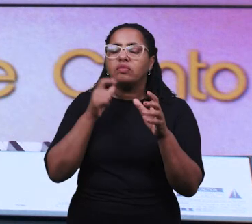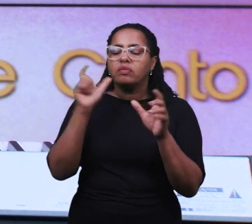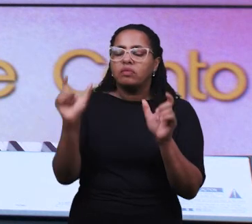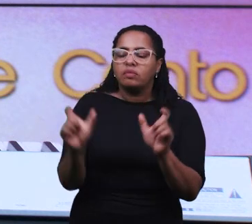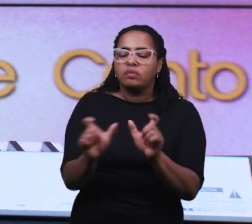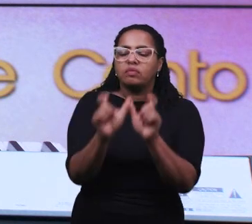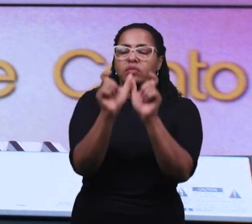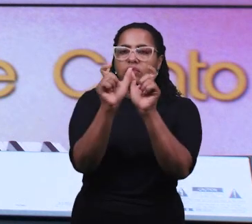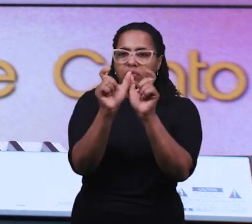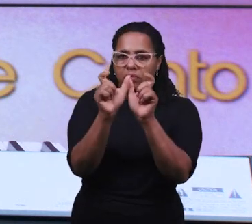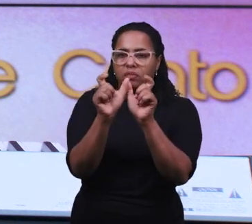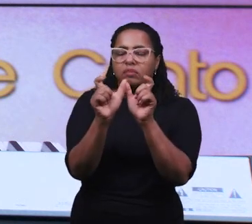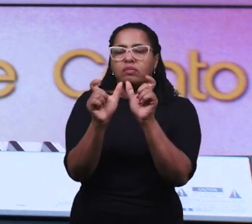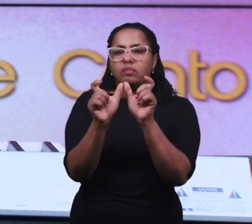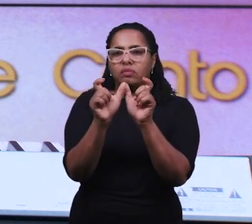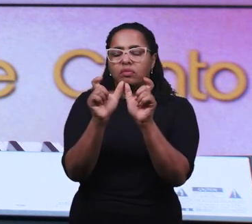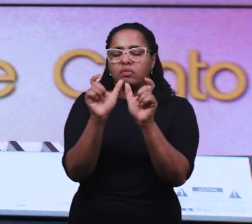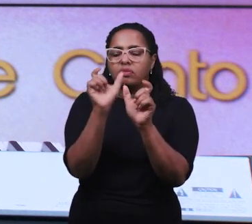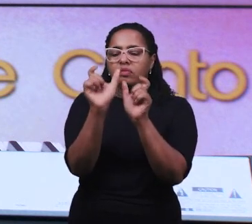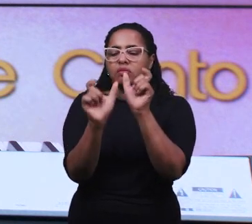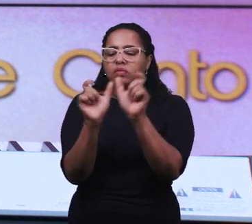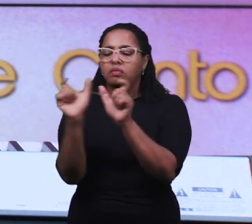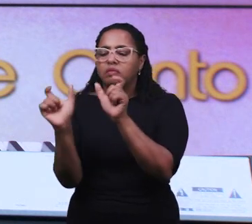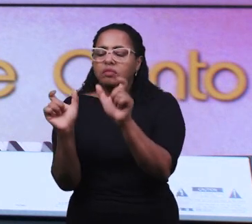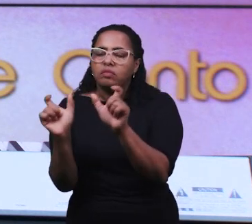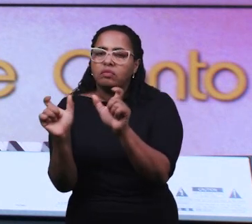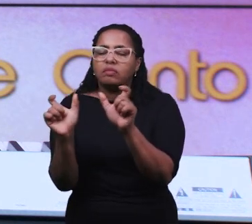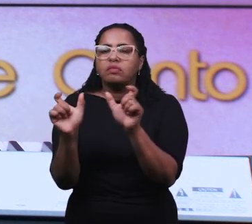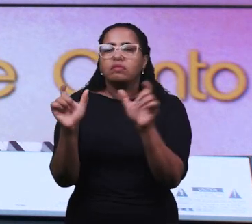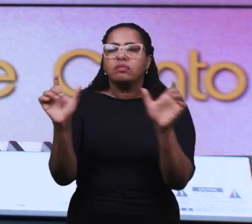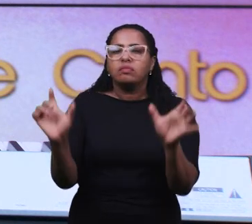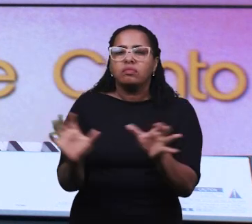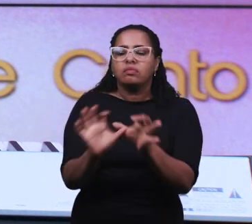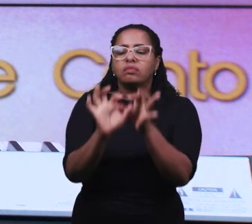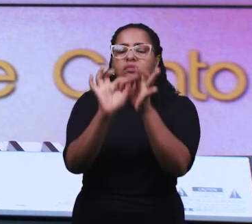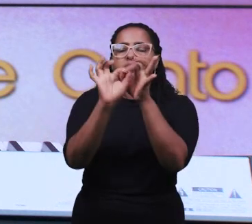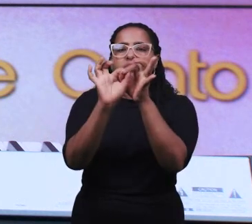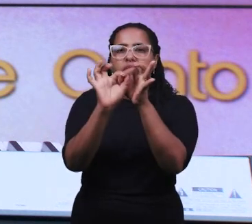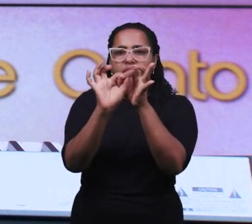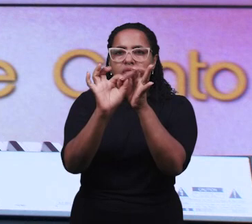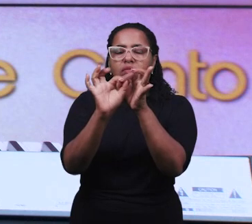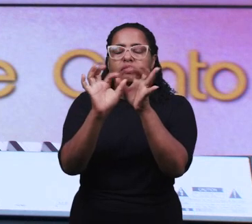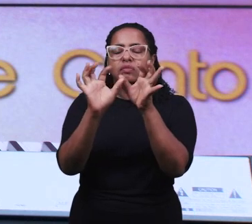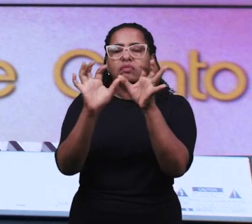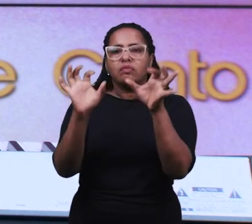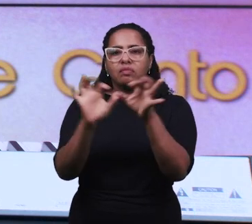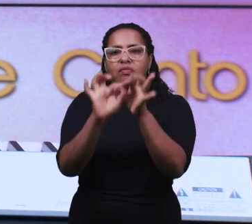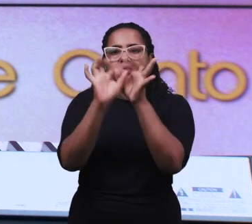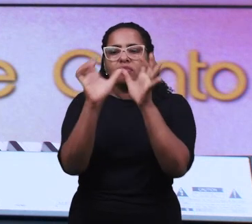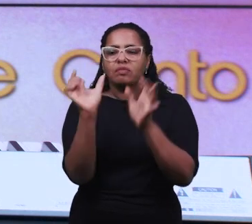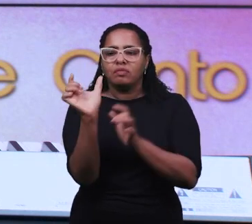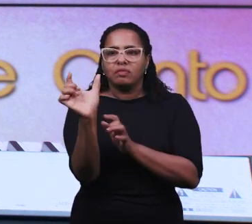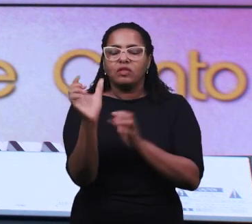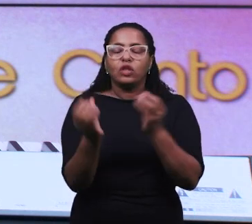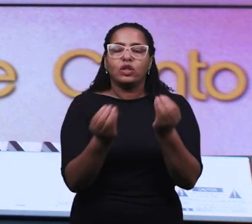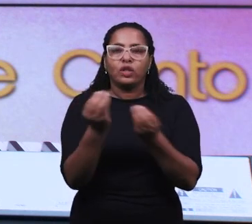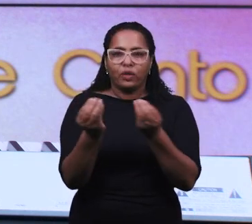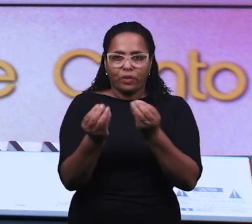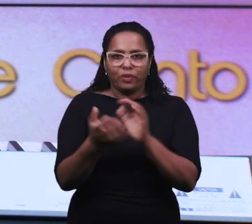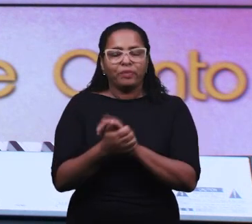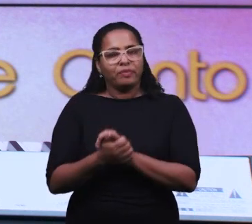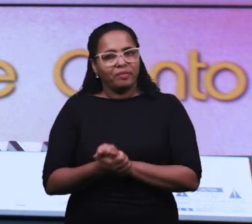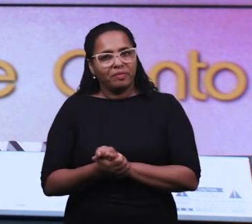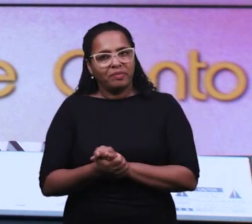articulação, ou seja, como cada articulador vai se encontrar com o outro para formar essas